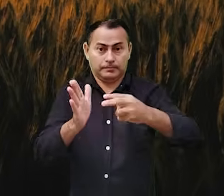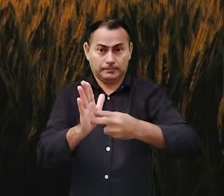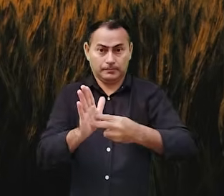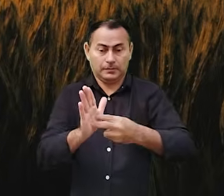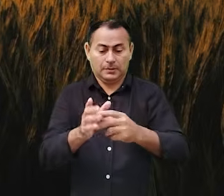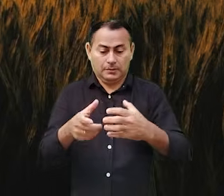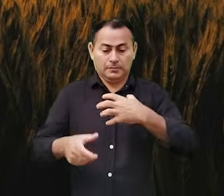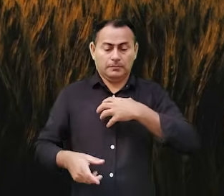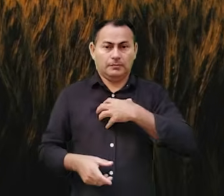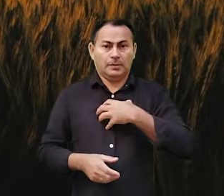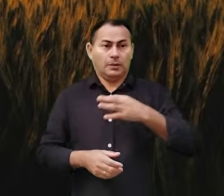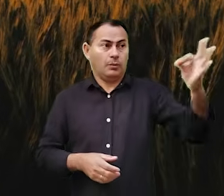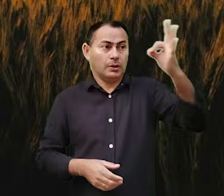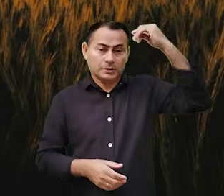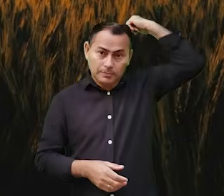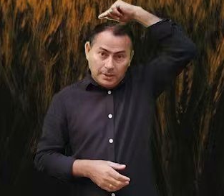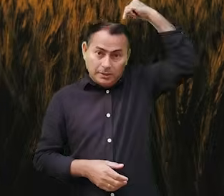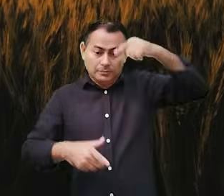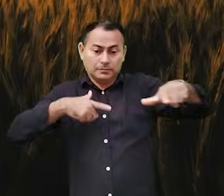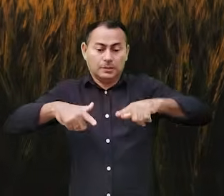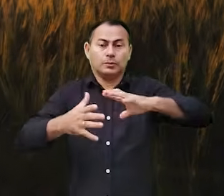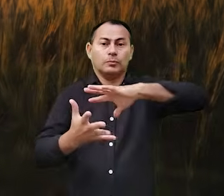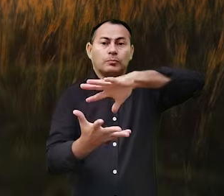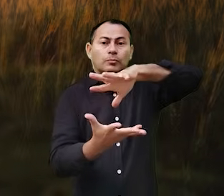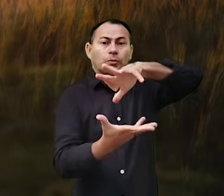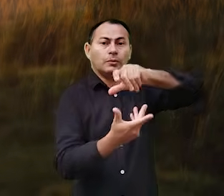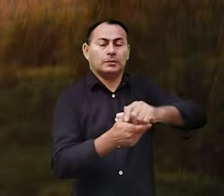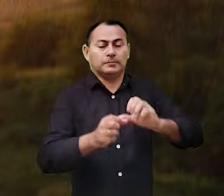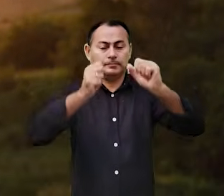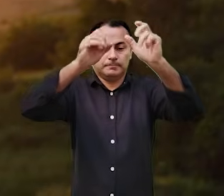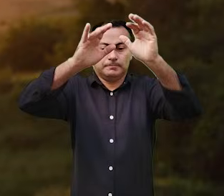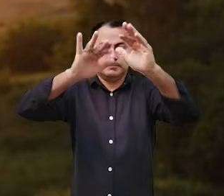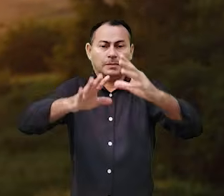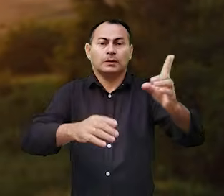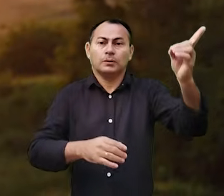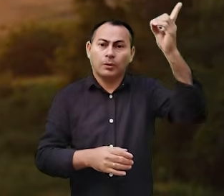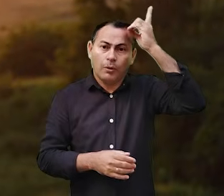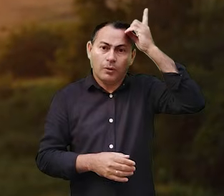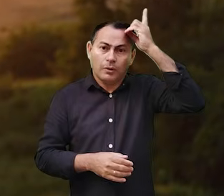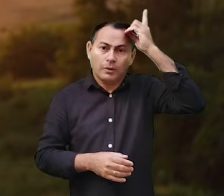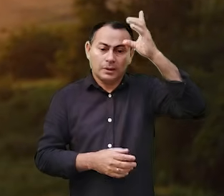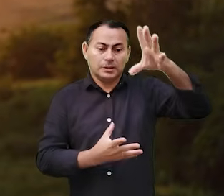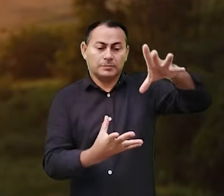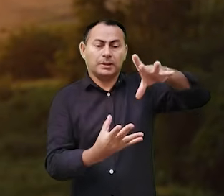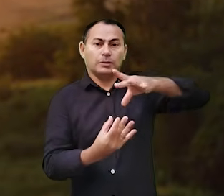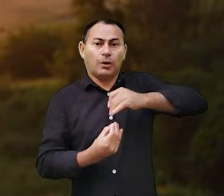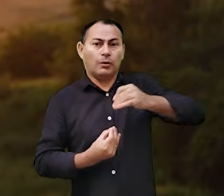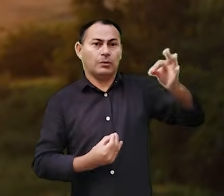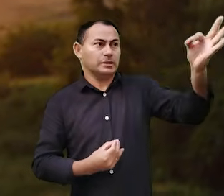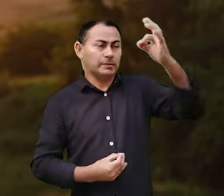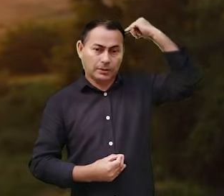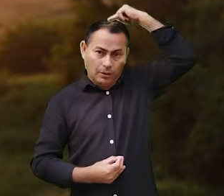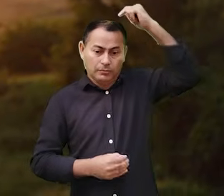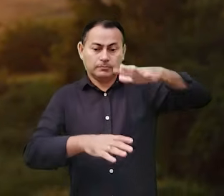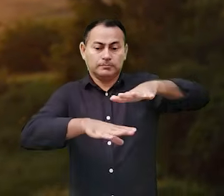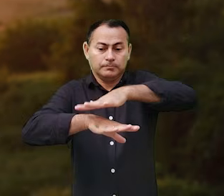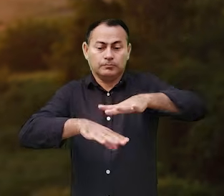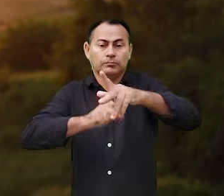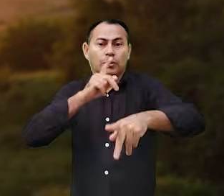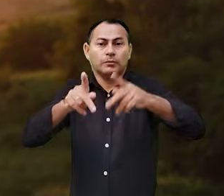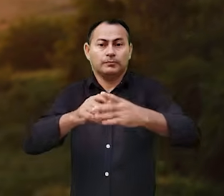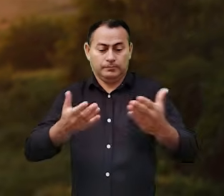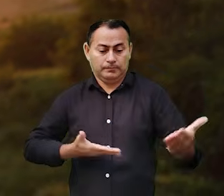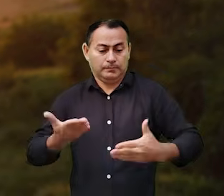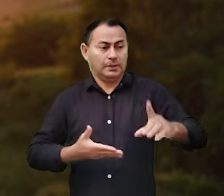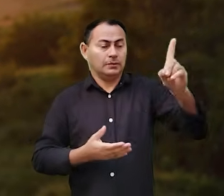Isso quer dizer que a maneira como o Espírito Santo trabalha no mundo é derramando dons espirituais sobre o povo de Deus.